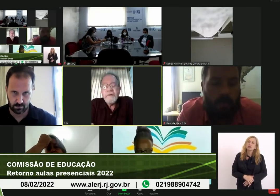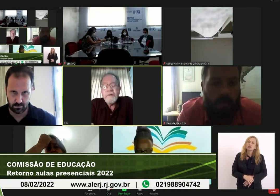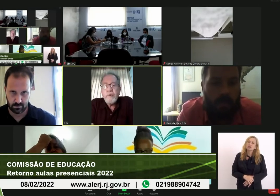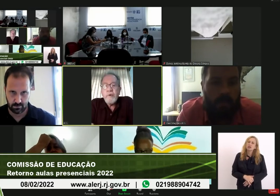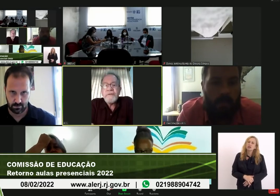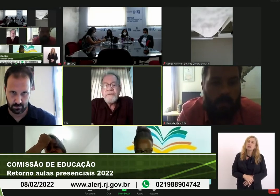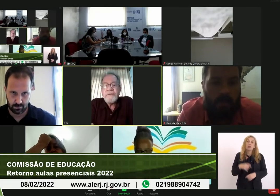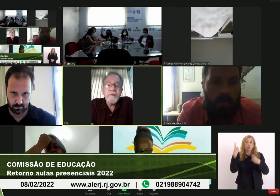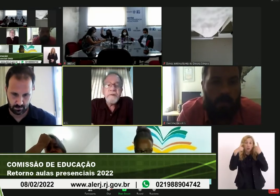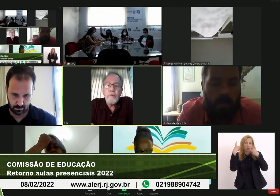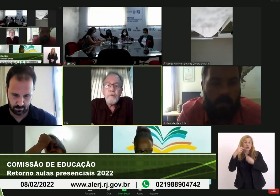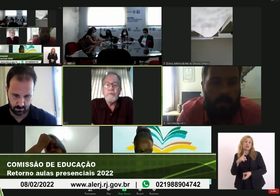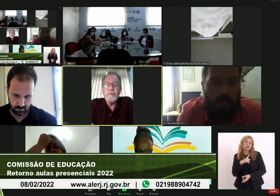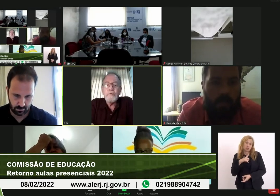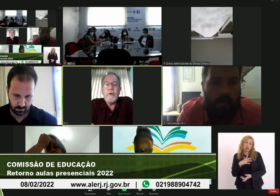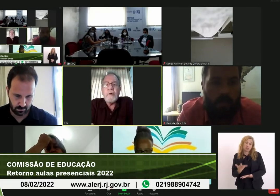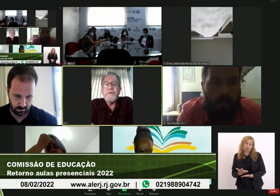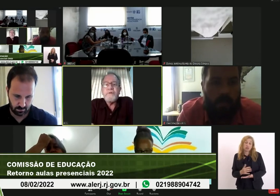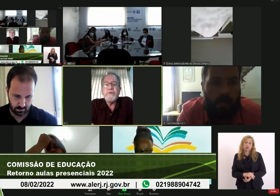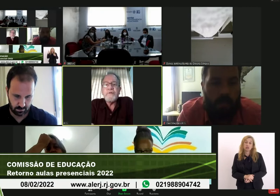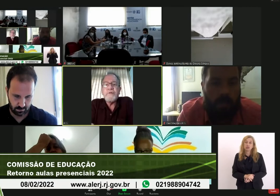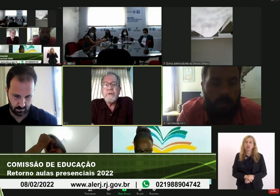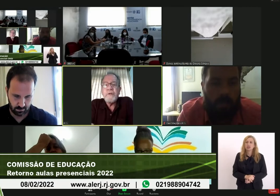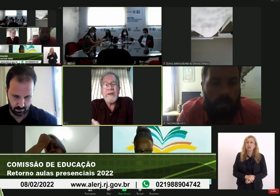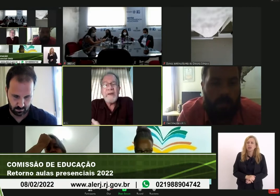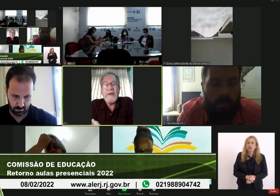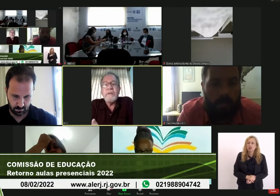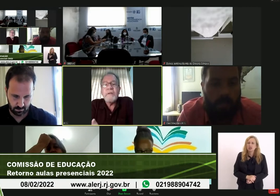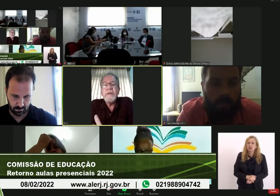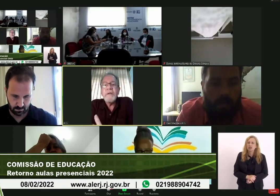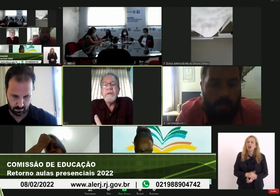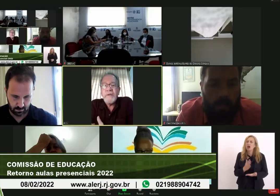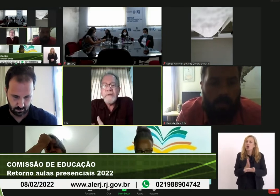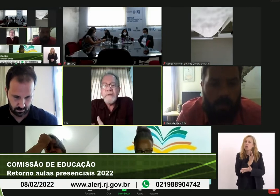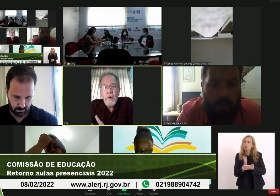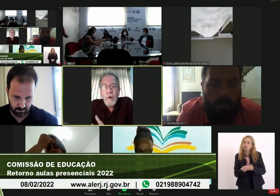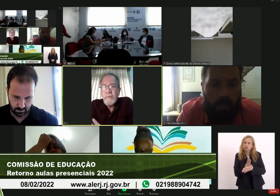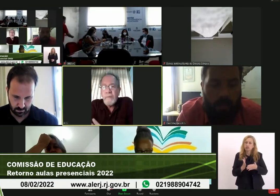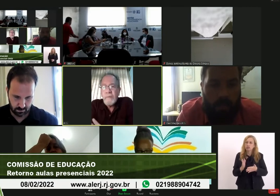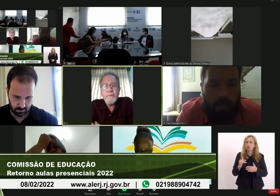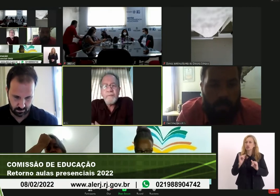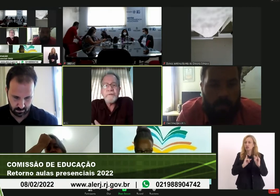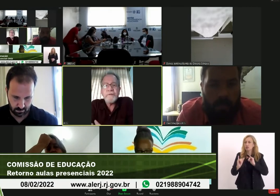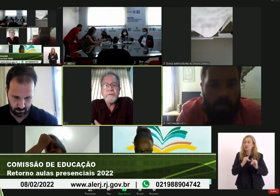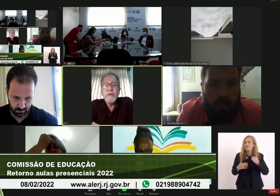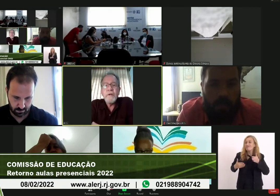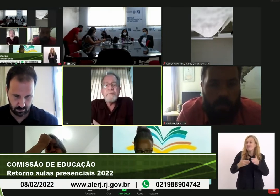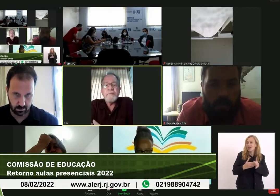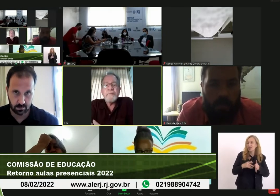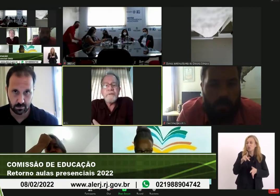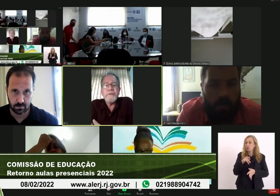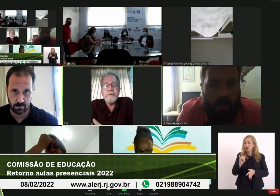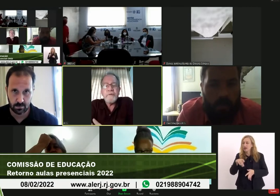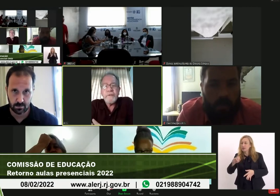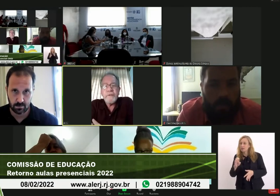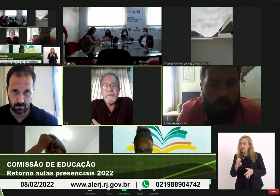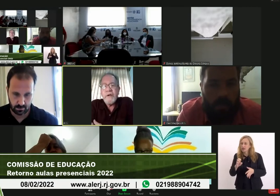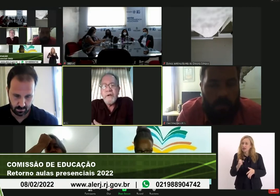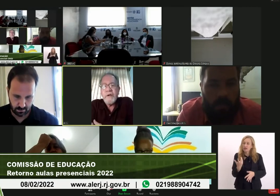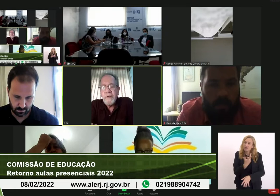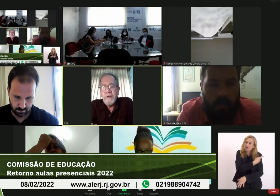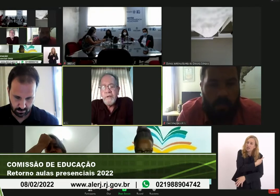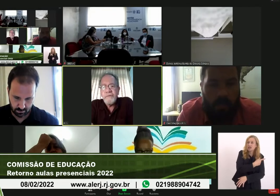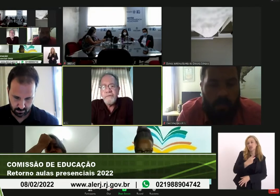essa preocupação, porque tem um conjunto enorme de informações que impedem que eu pense igual, mas uma boa parte dos pais e das